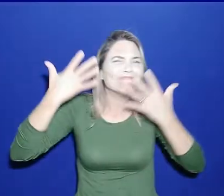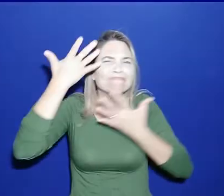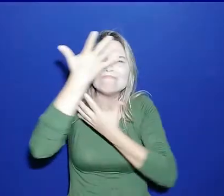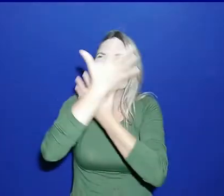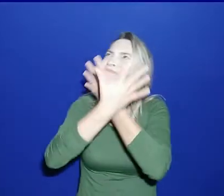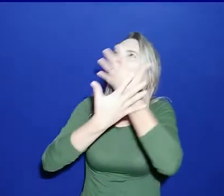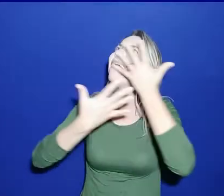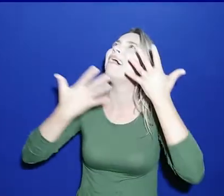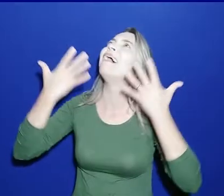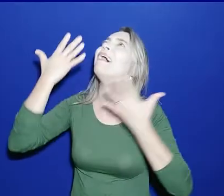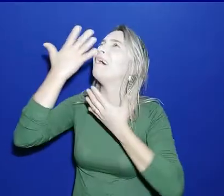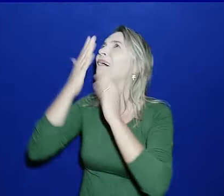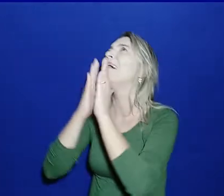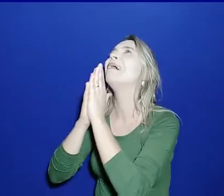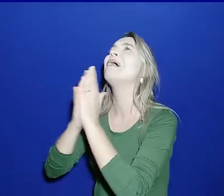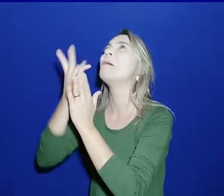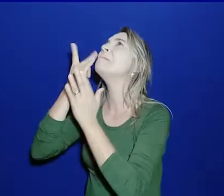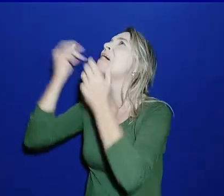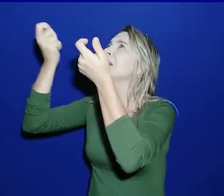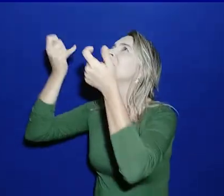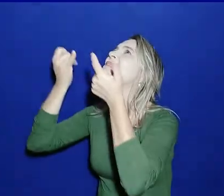ó